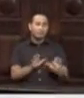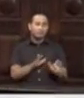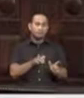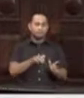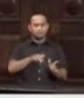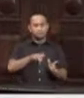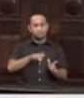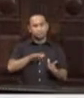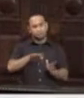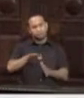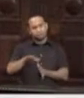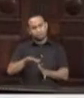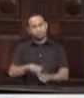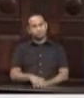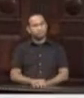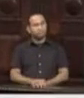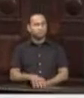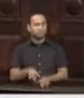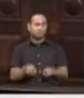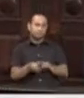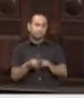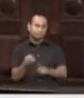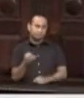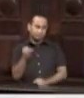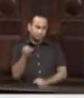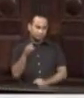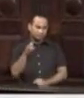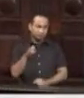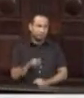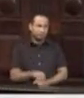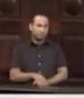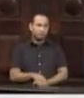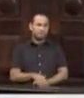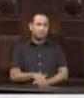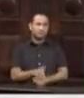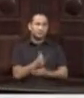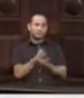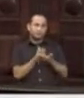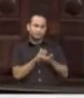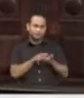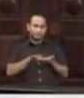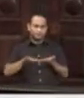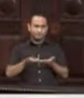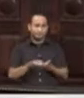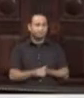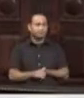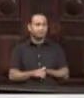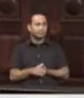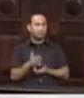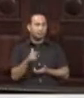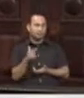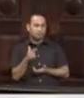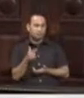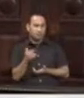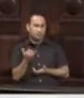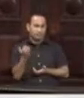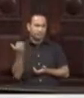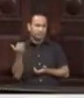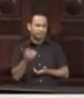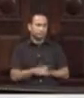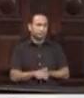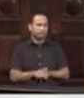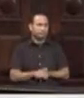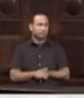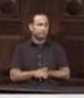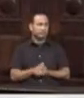lado, também é inegável que uma parte desses incentivos fiscais não tem o menor critério.